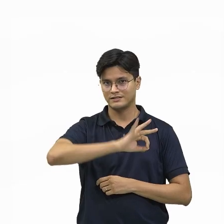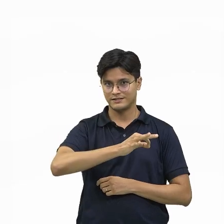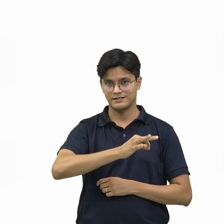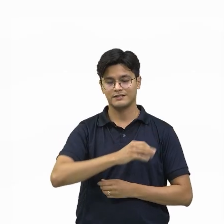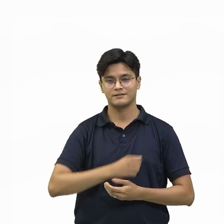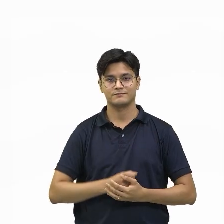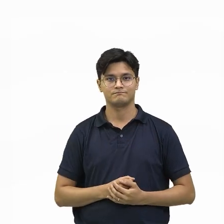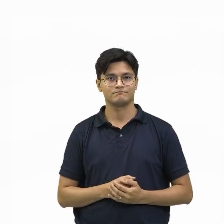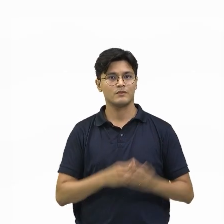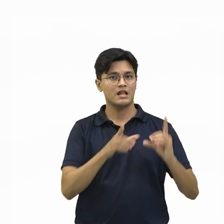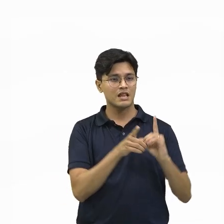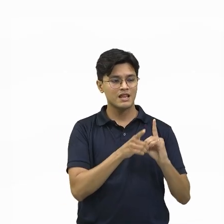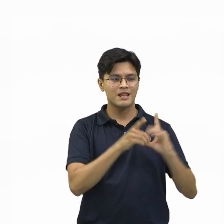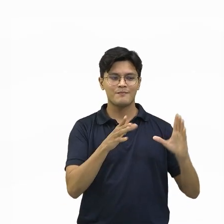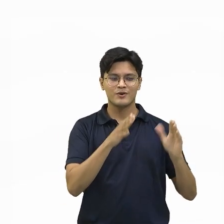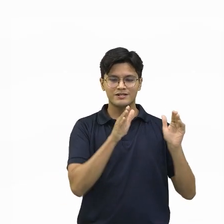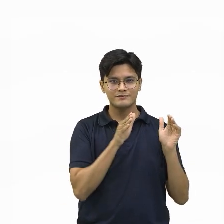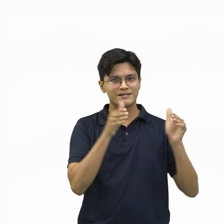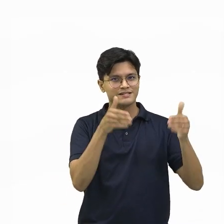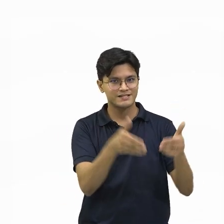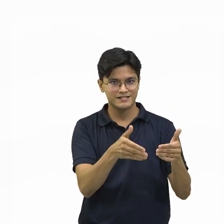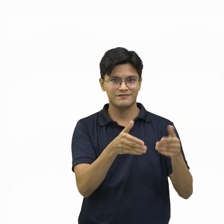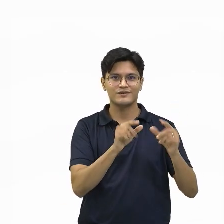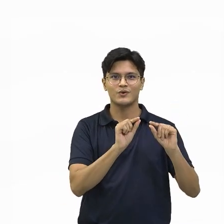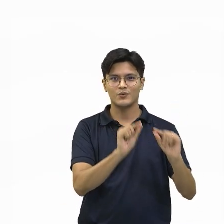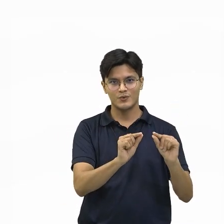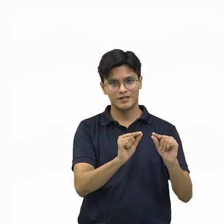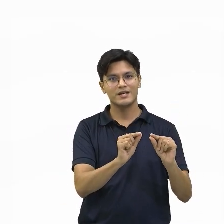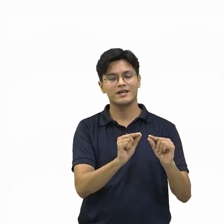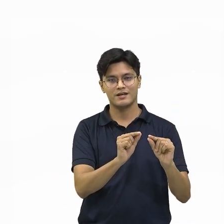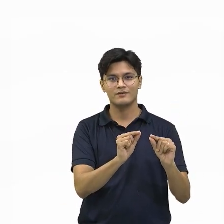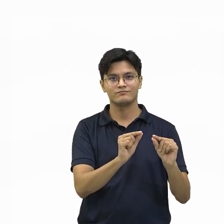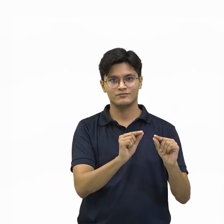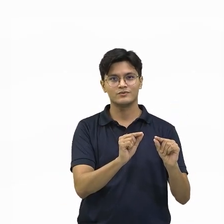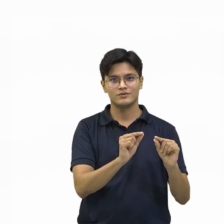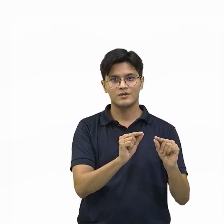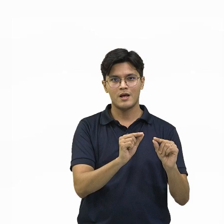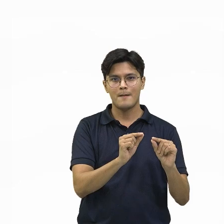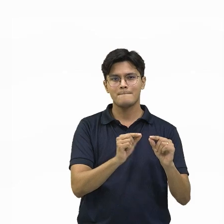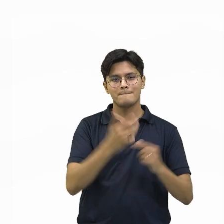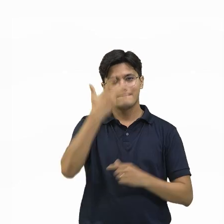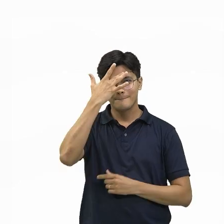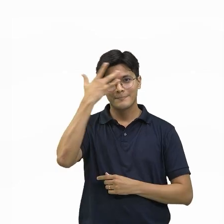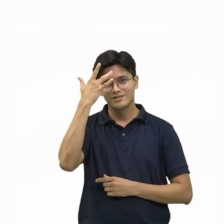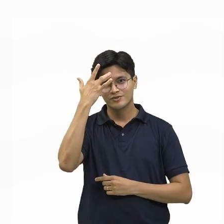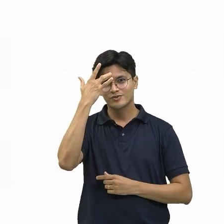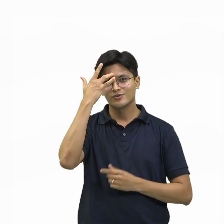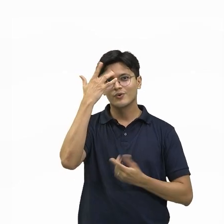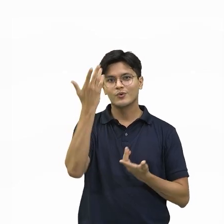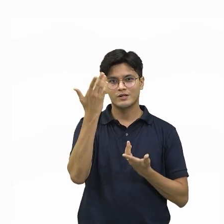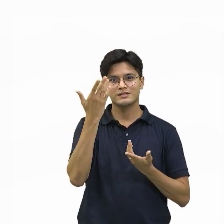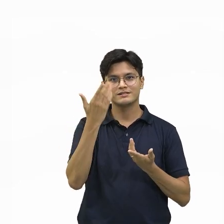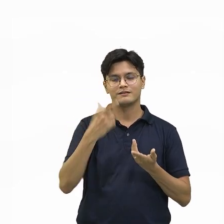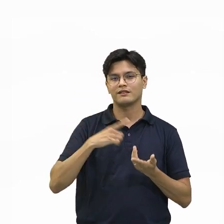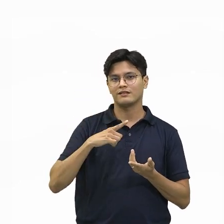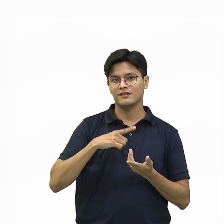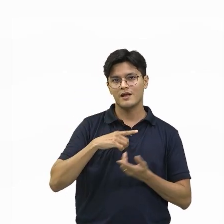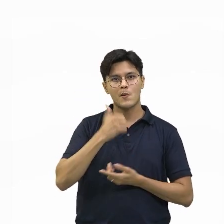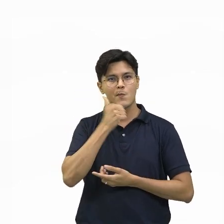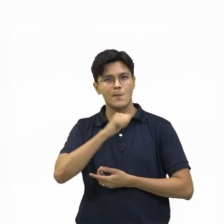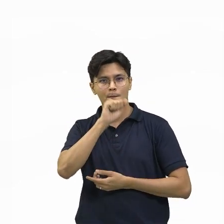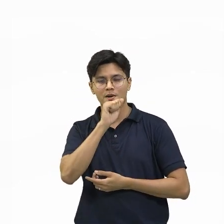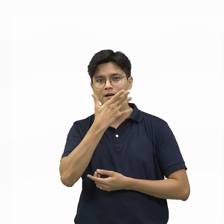estava muito restrita aos homens nascidos, né, de pai e mãe